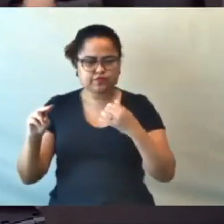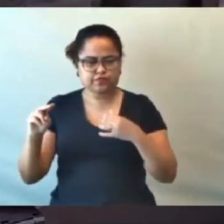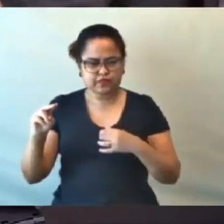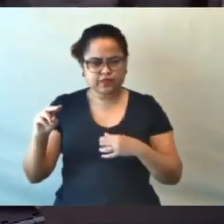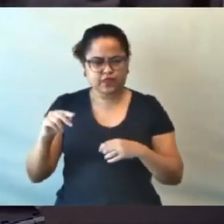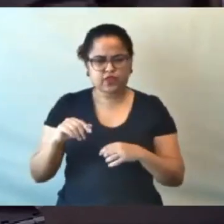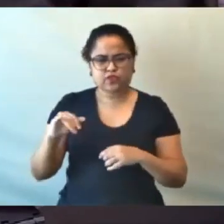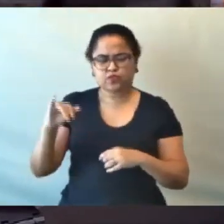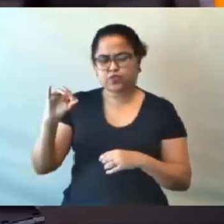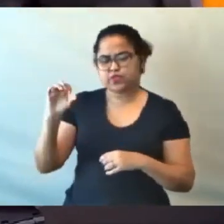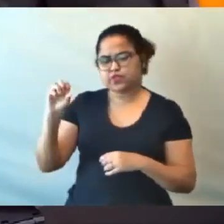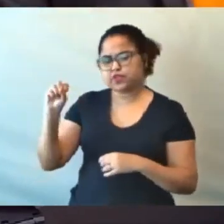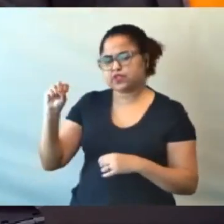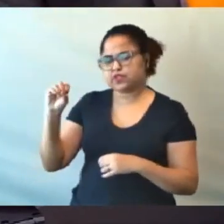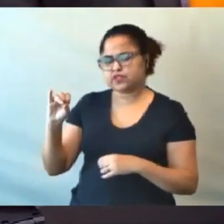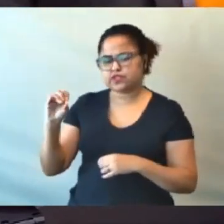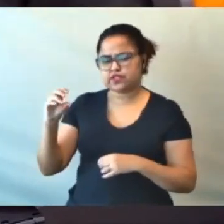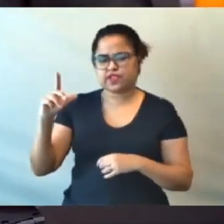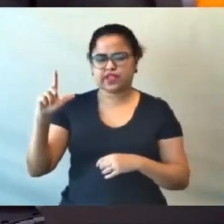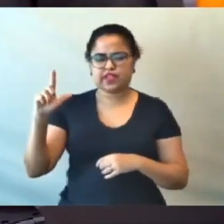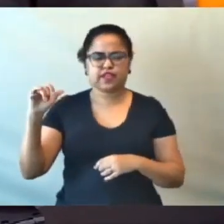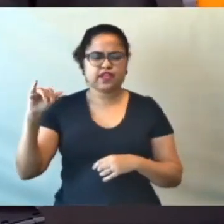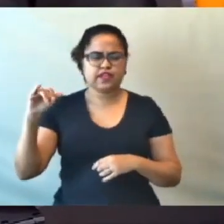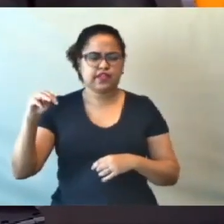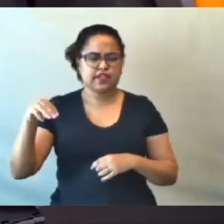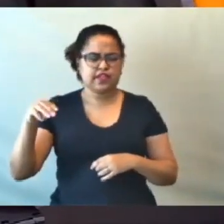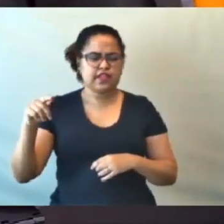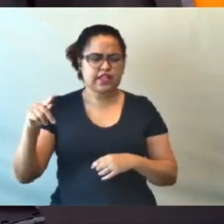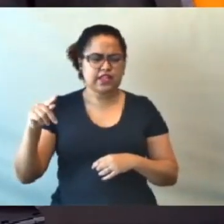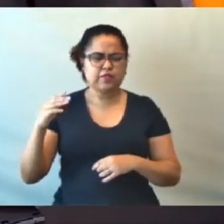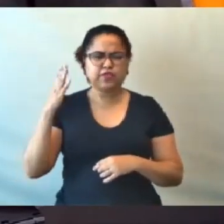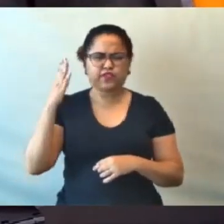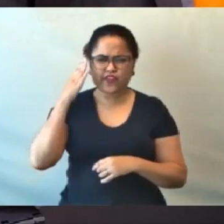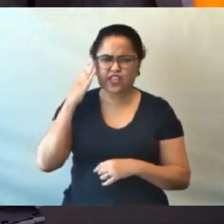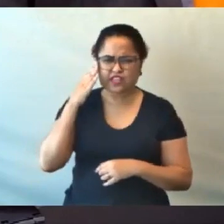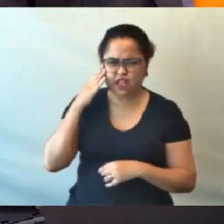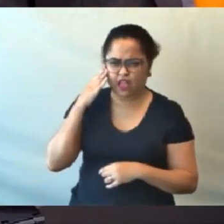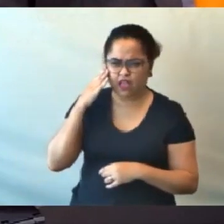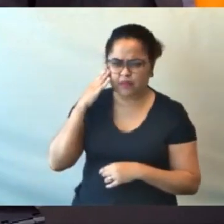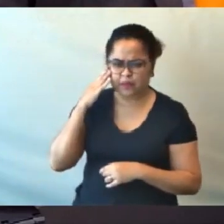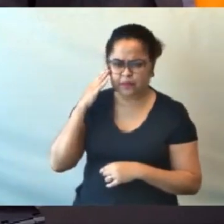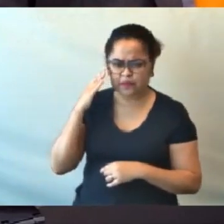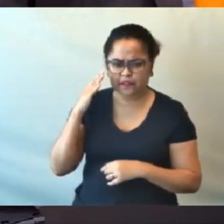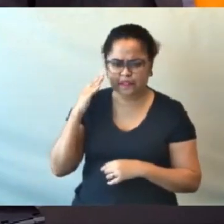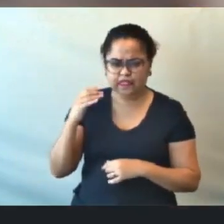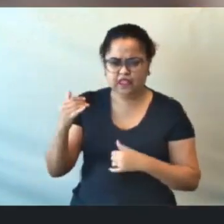de vocês, ou o professor Nilo, ou o professor Benjamin, tem essa notícia?